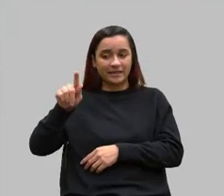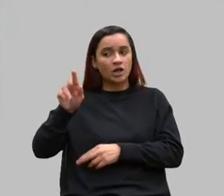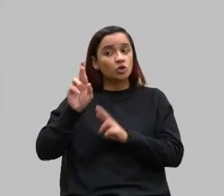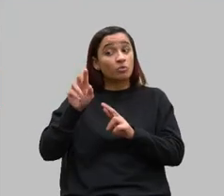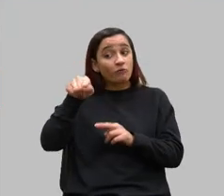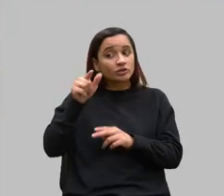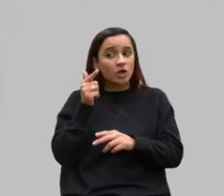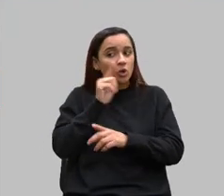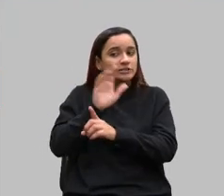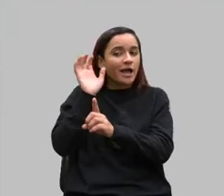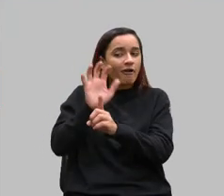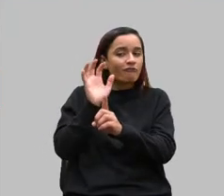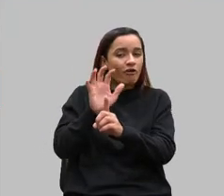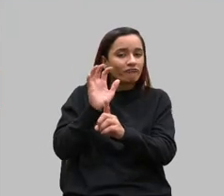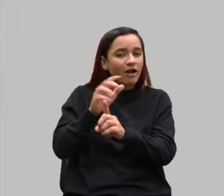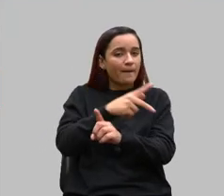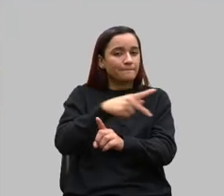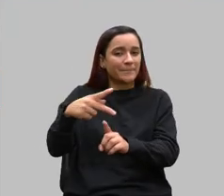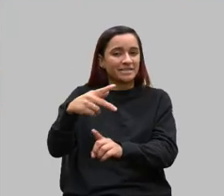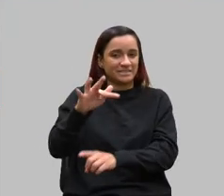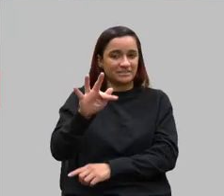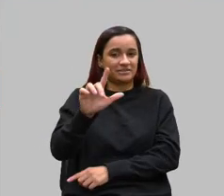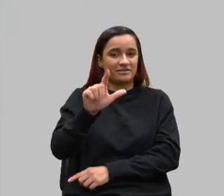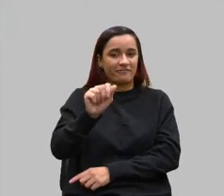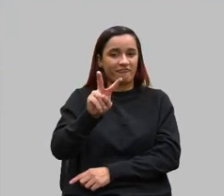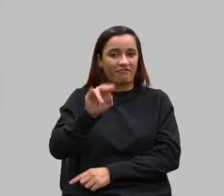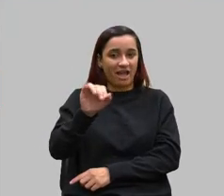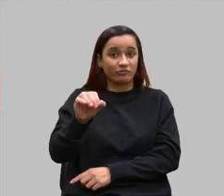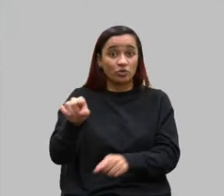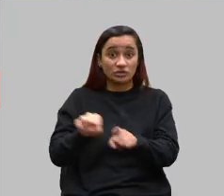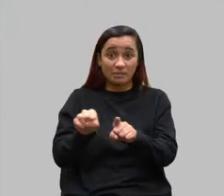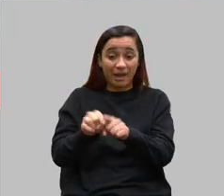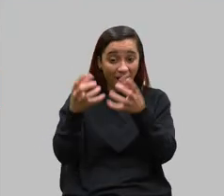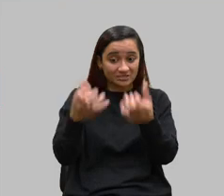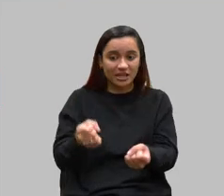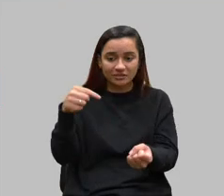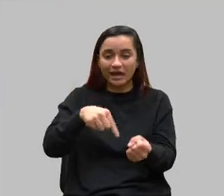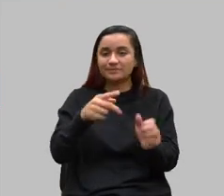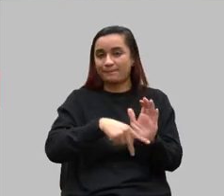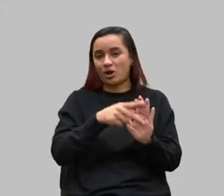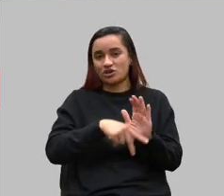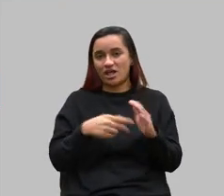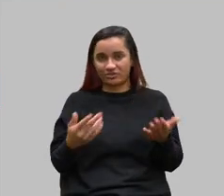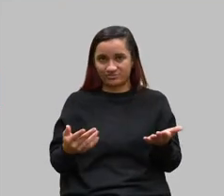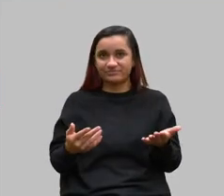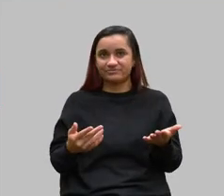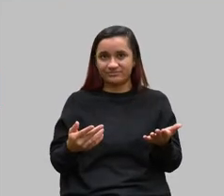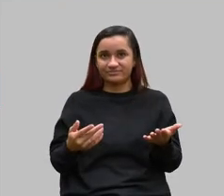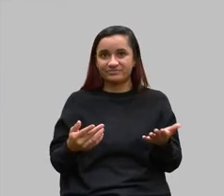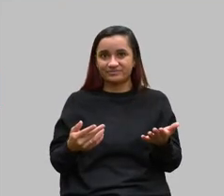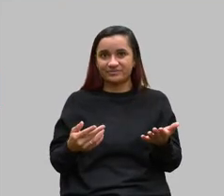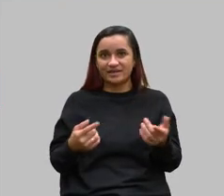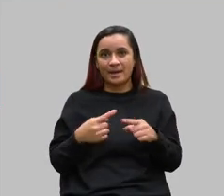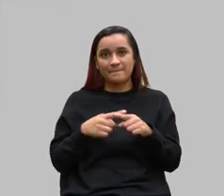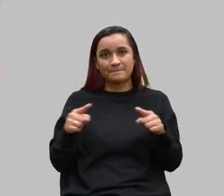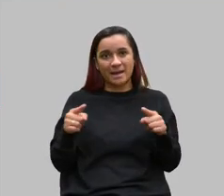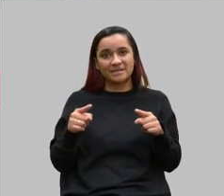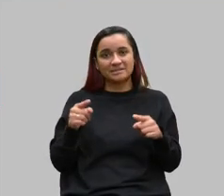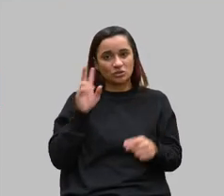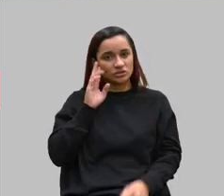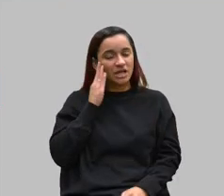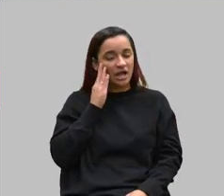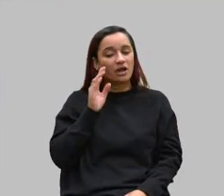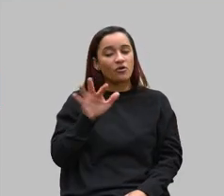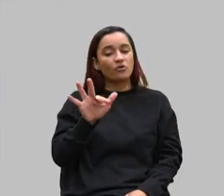encampar também essa esse projeto ovia falar mas é mas ele tem que o Flávio tem que